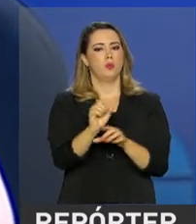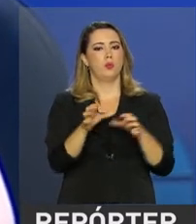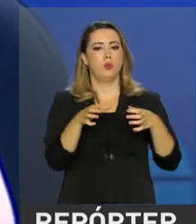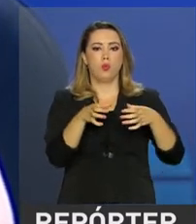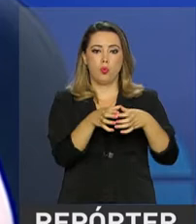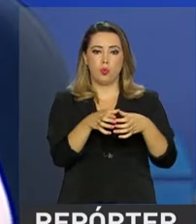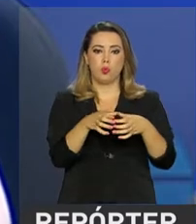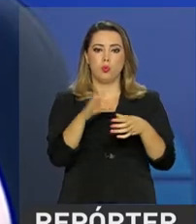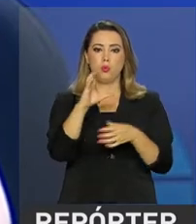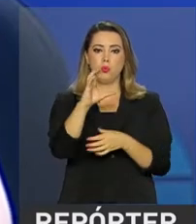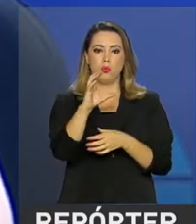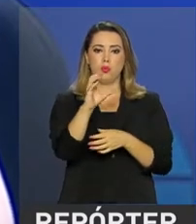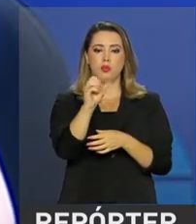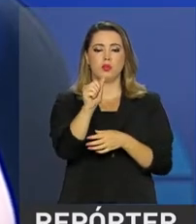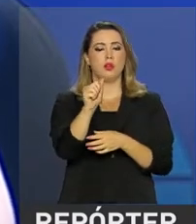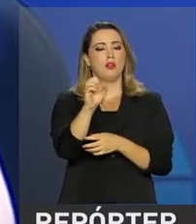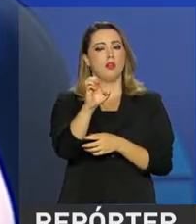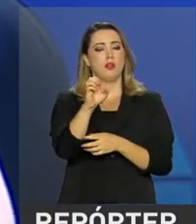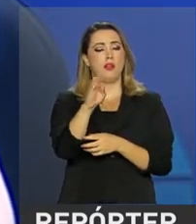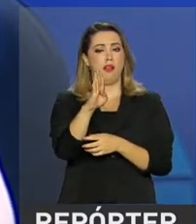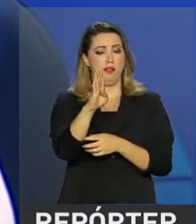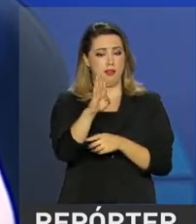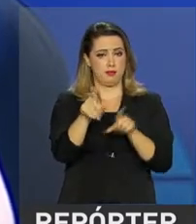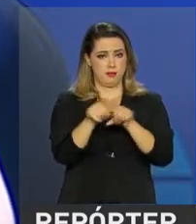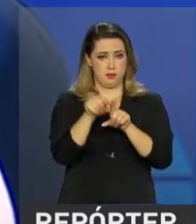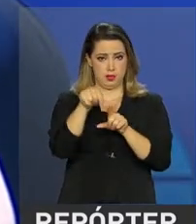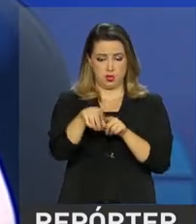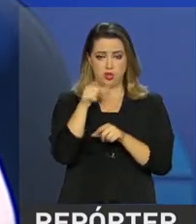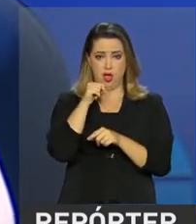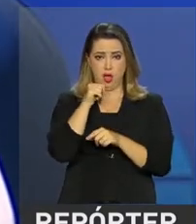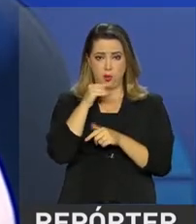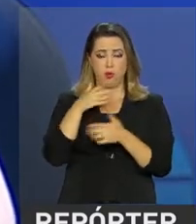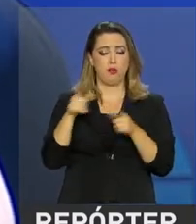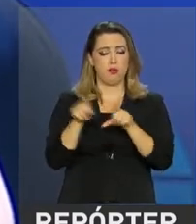e dos Estados, a Defesa Civil,